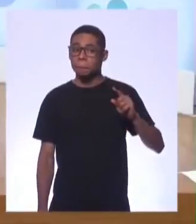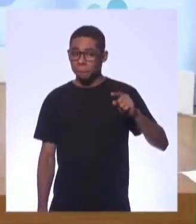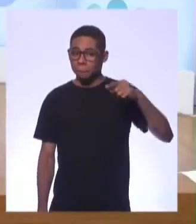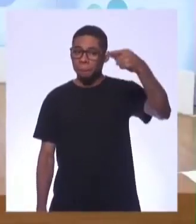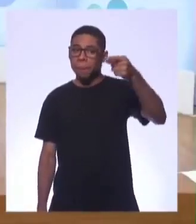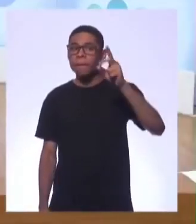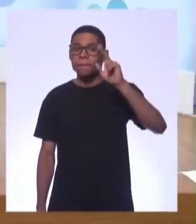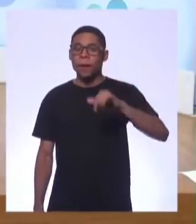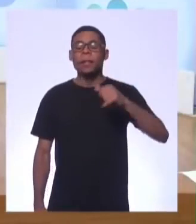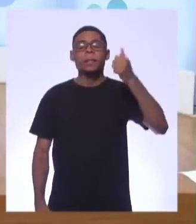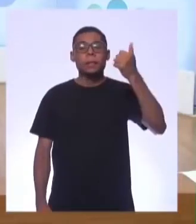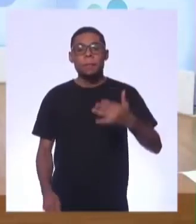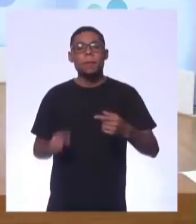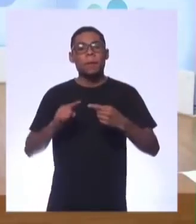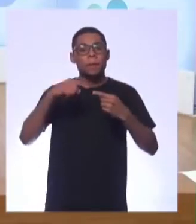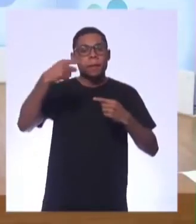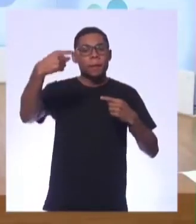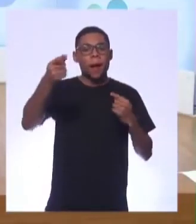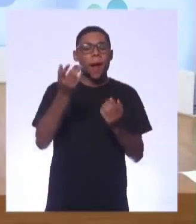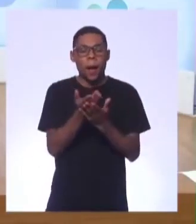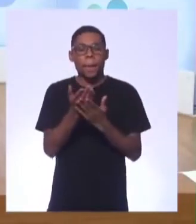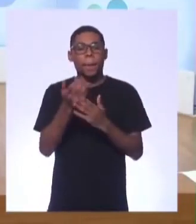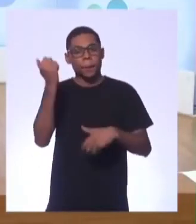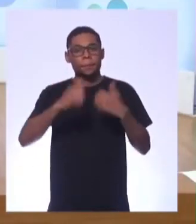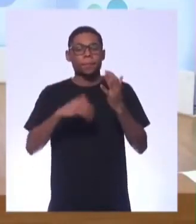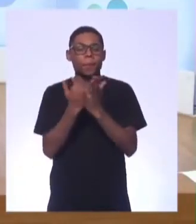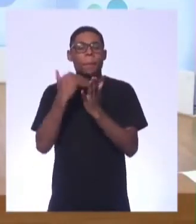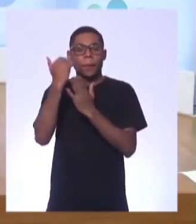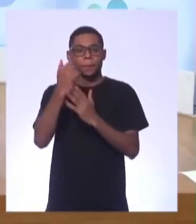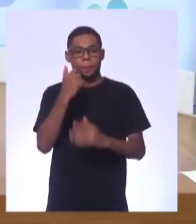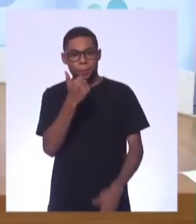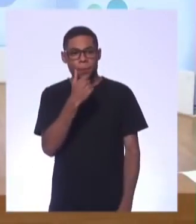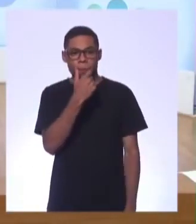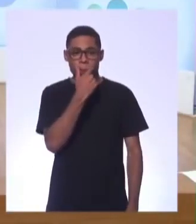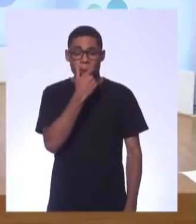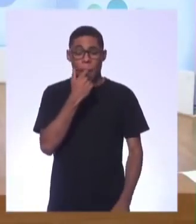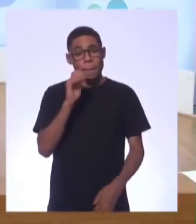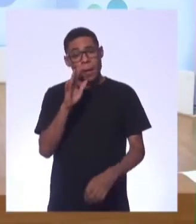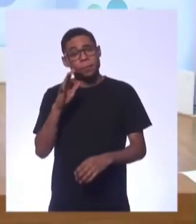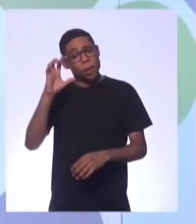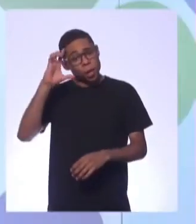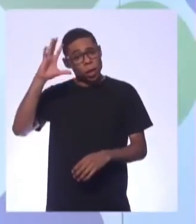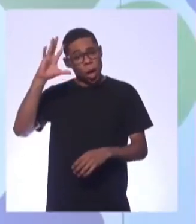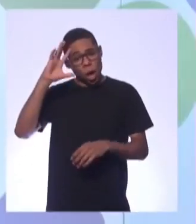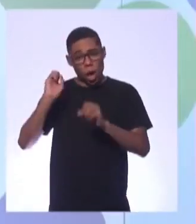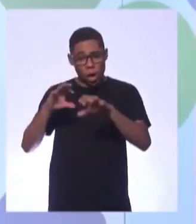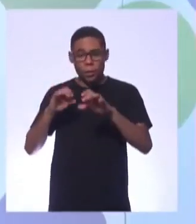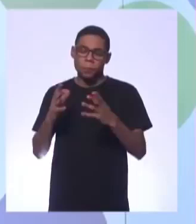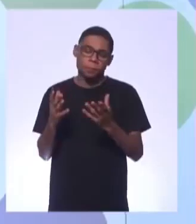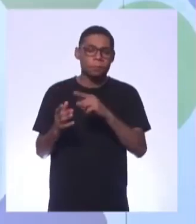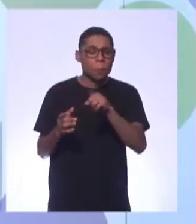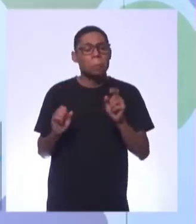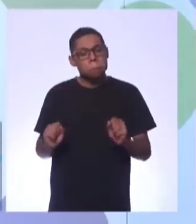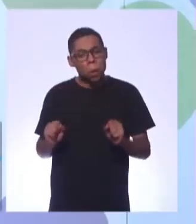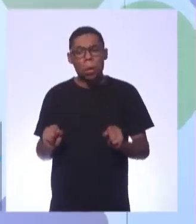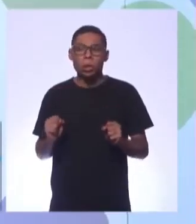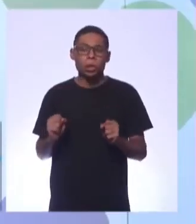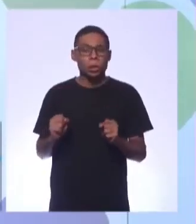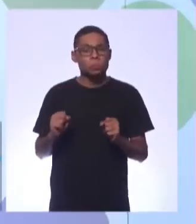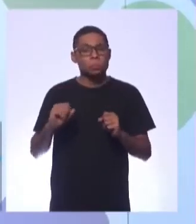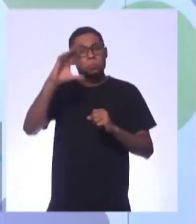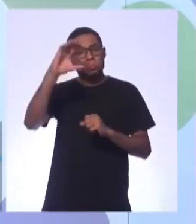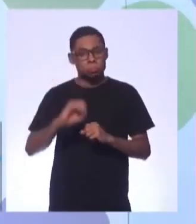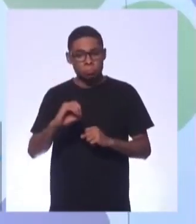sobre termodinâmica nas aulas futuras, né? Isso. Mas, teoricamente, a gente pode chegar ao zero